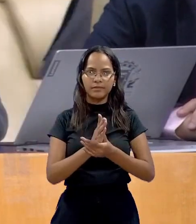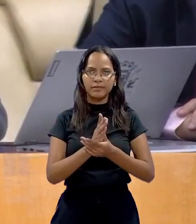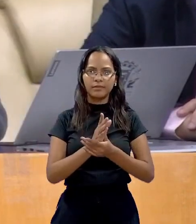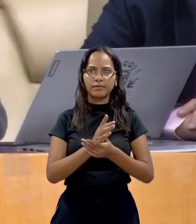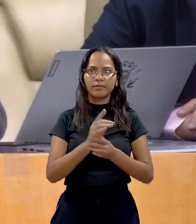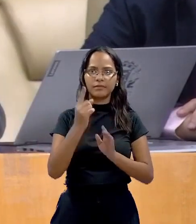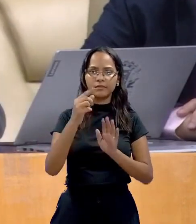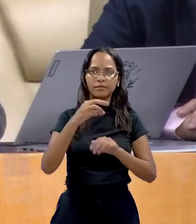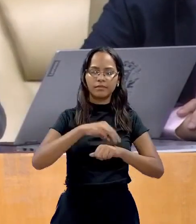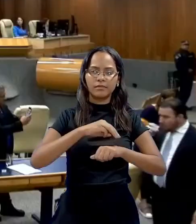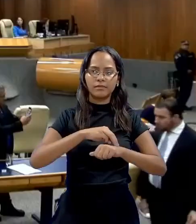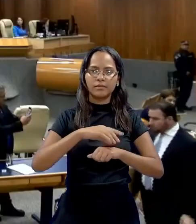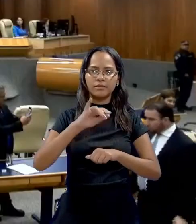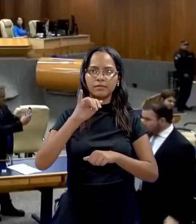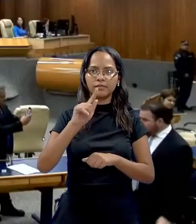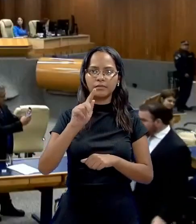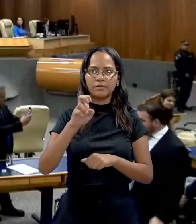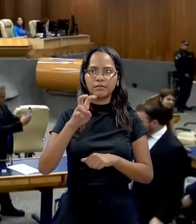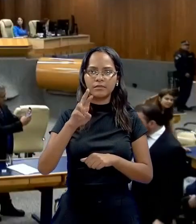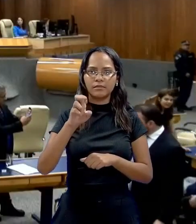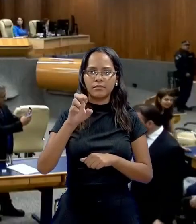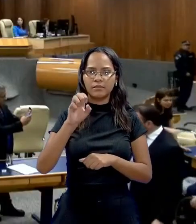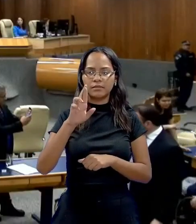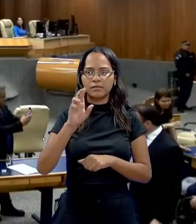Jefferson Abel.